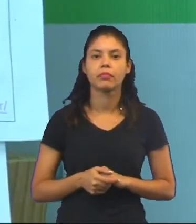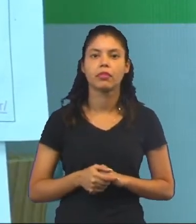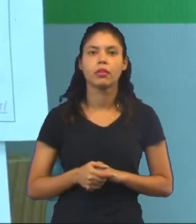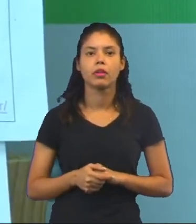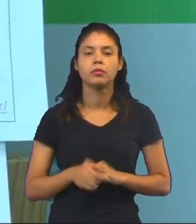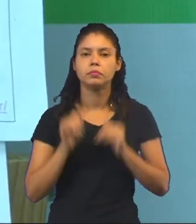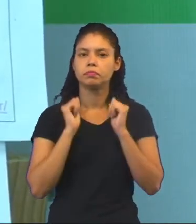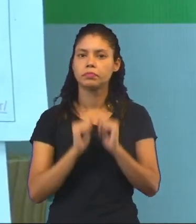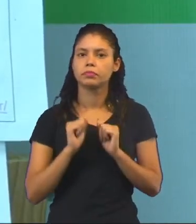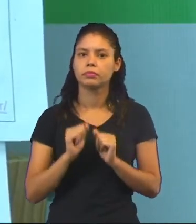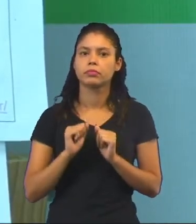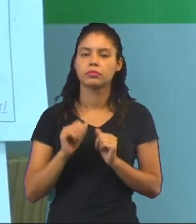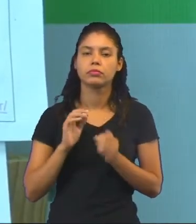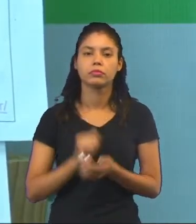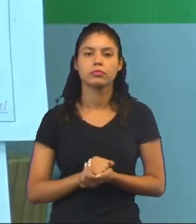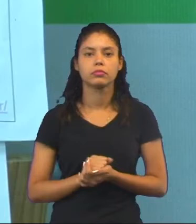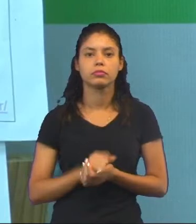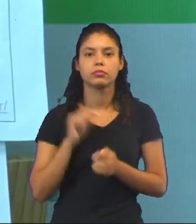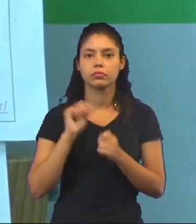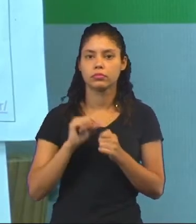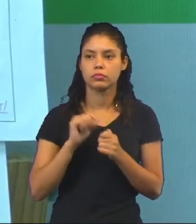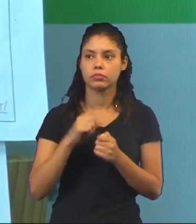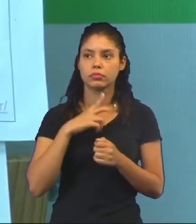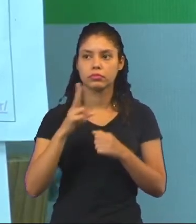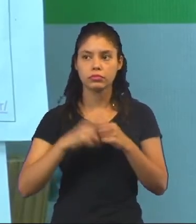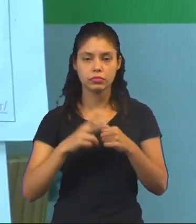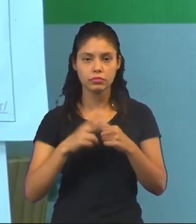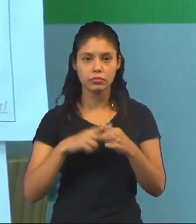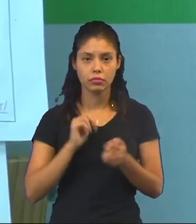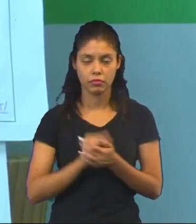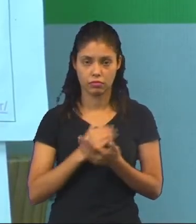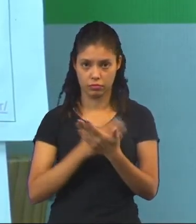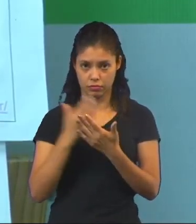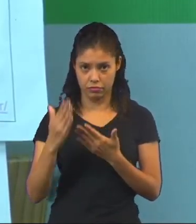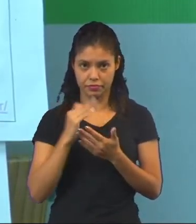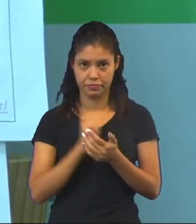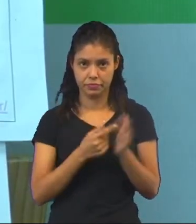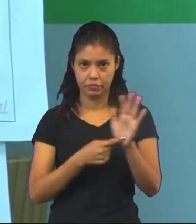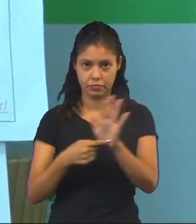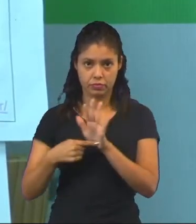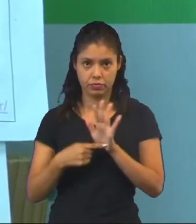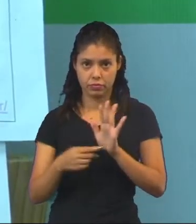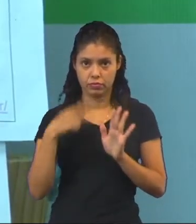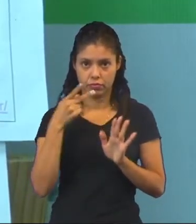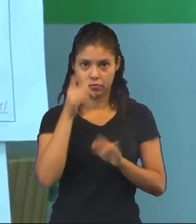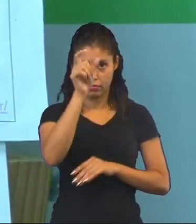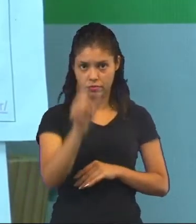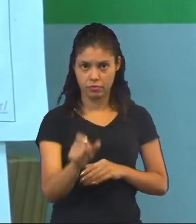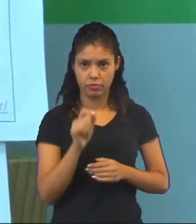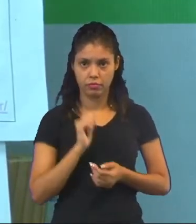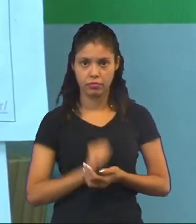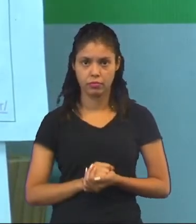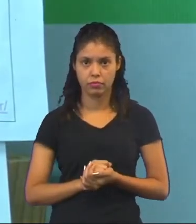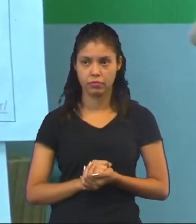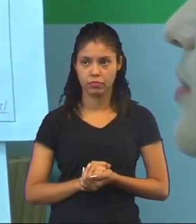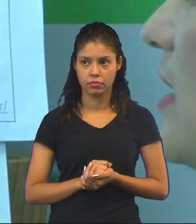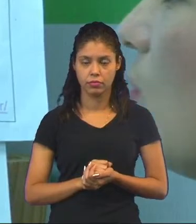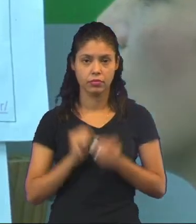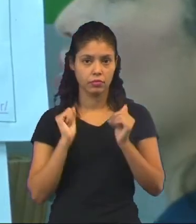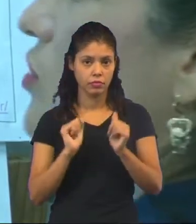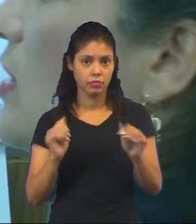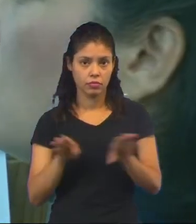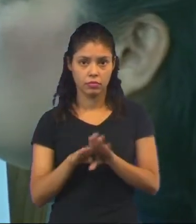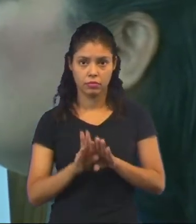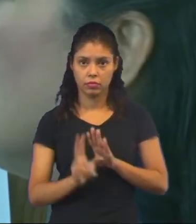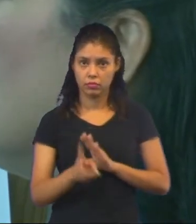Aí eu posso colocar, ó, nós temos aqui um verbo no início, né, indicando a fala do personagem, ó, e posso colocar também